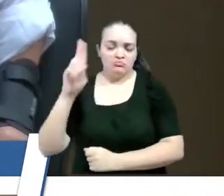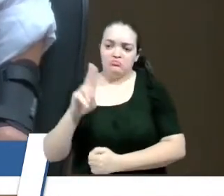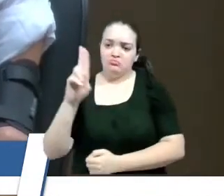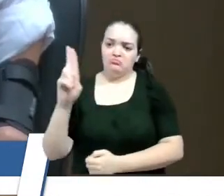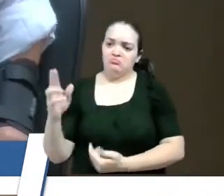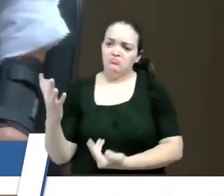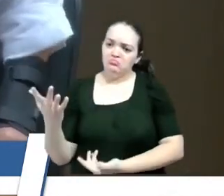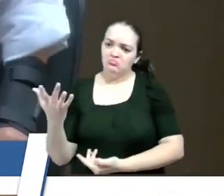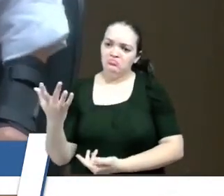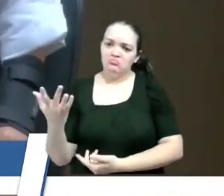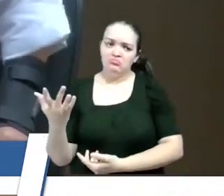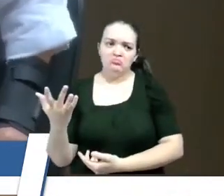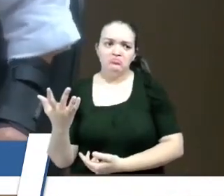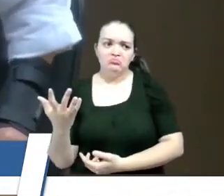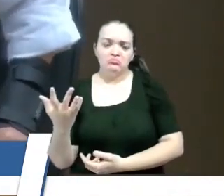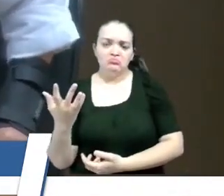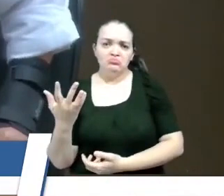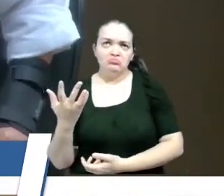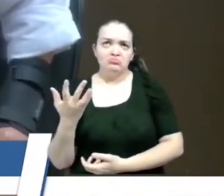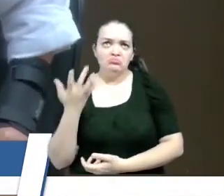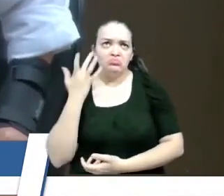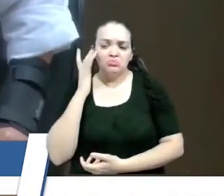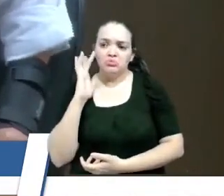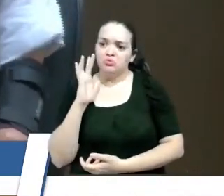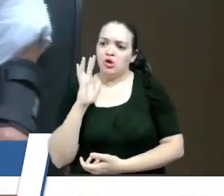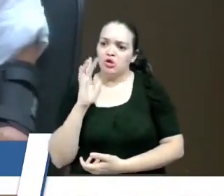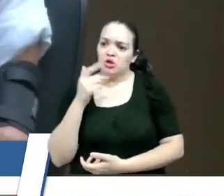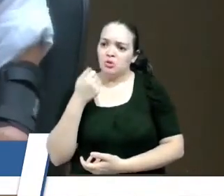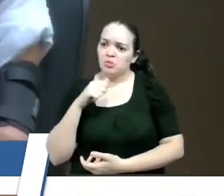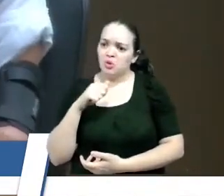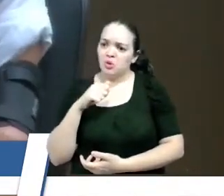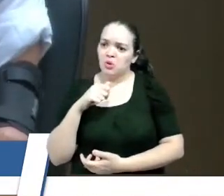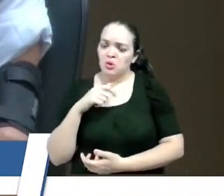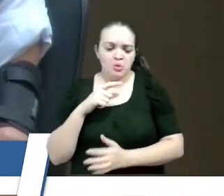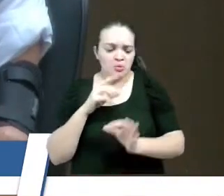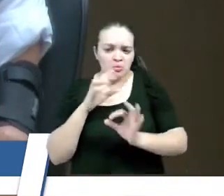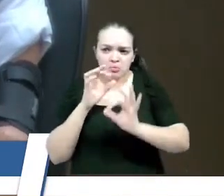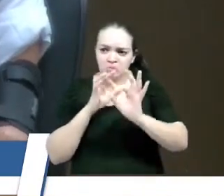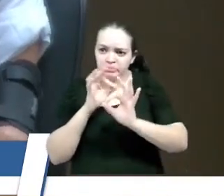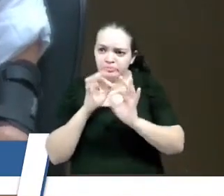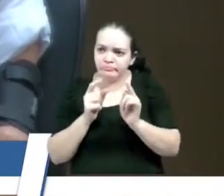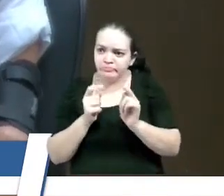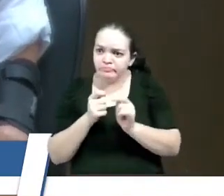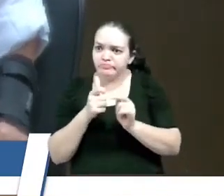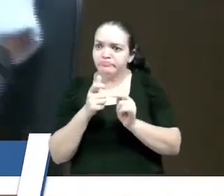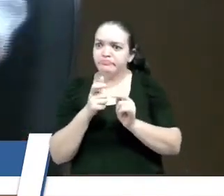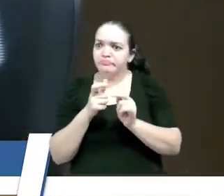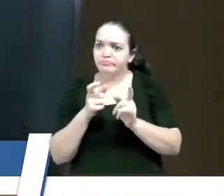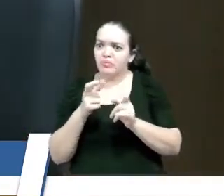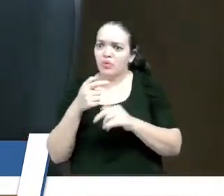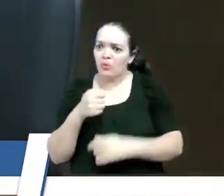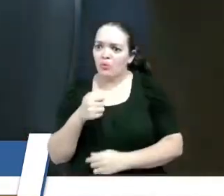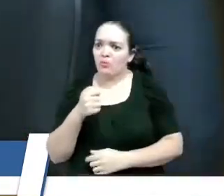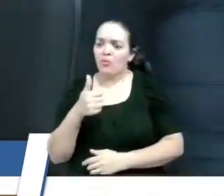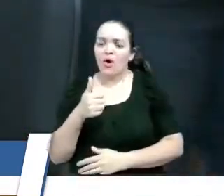foi quase que uma precisão milimétrica que foi feita aí no